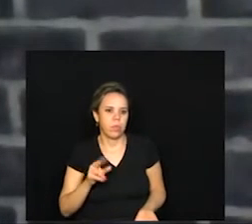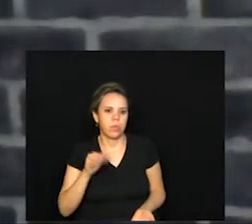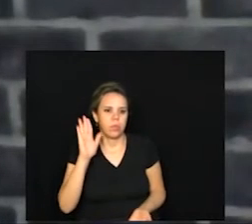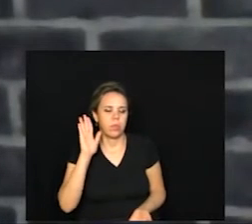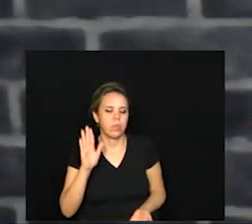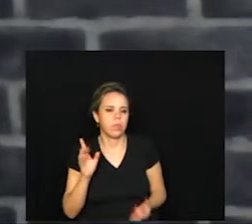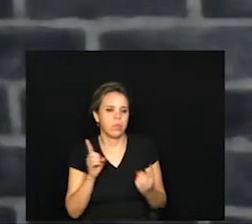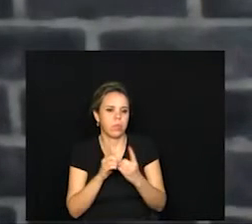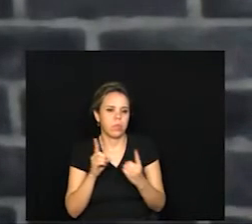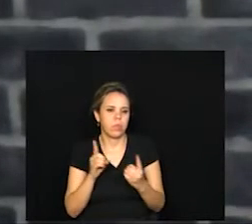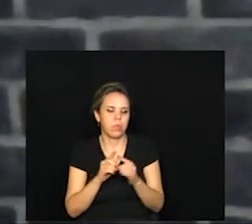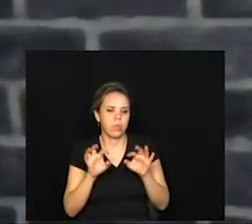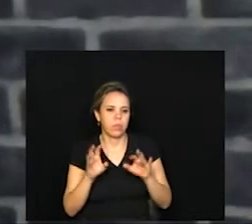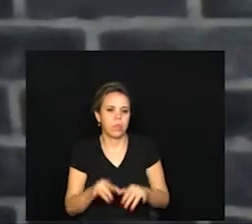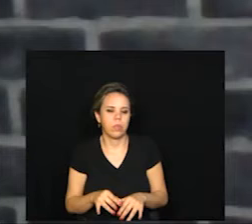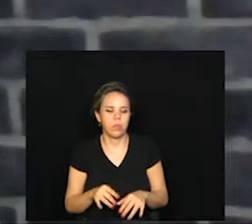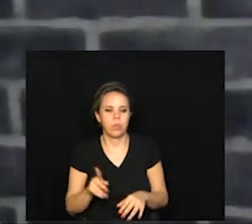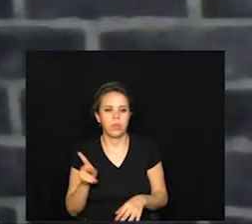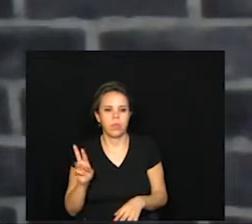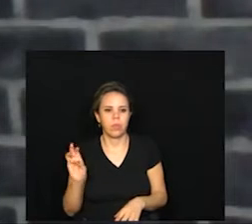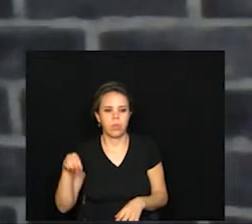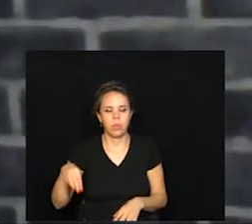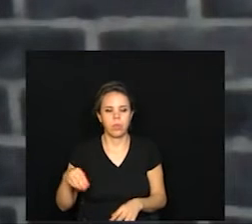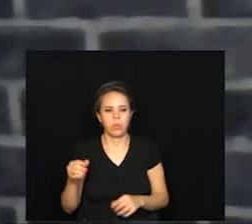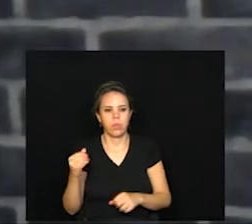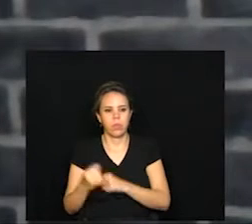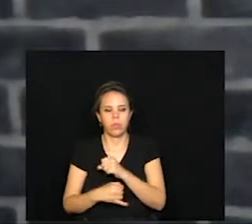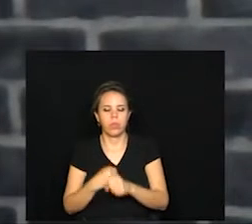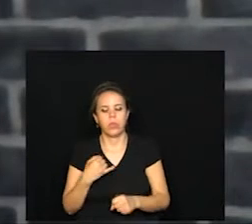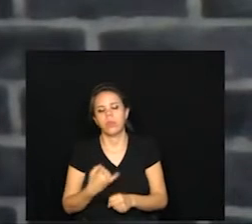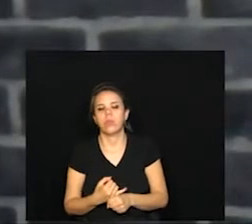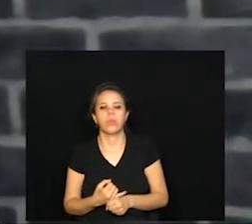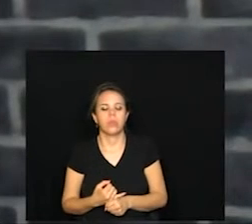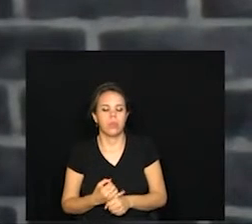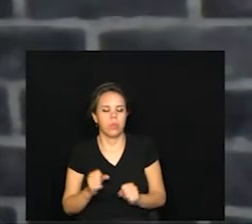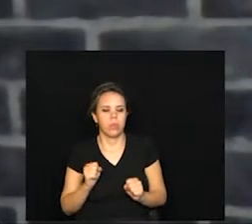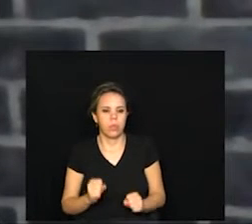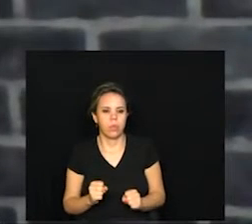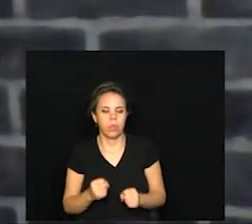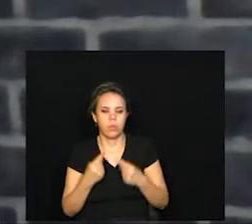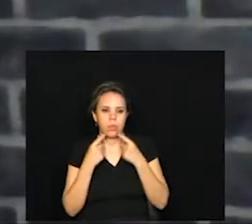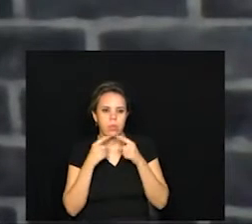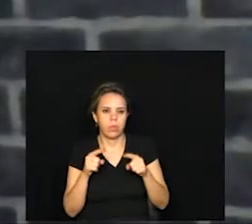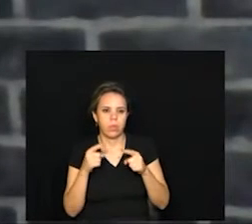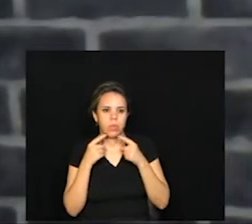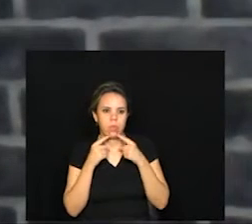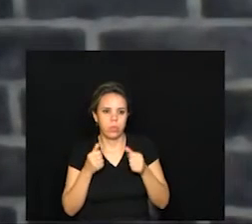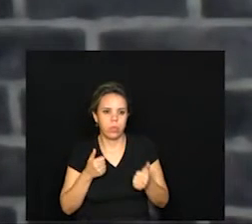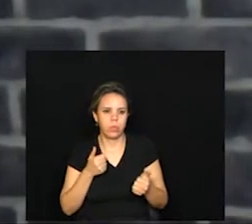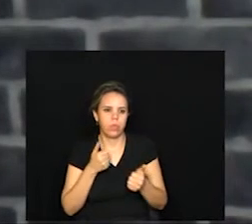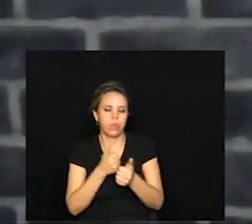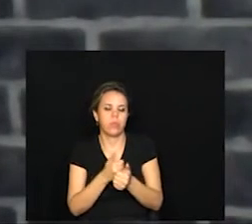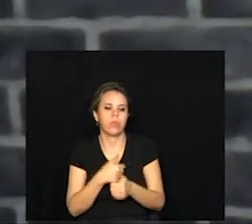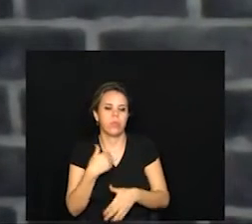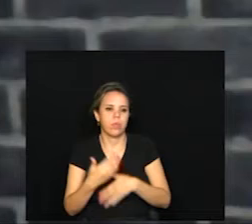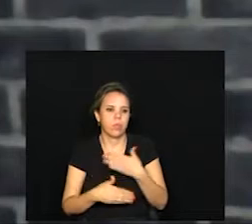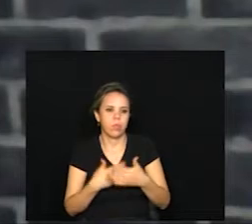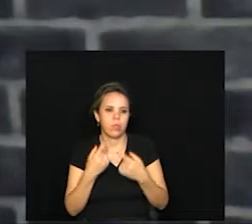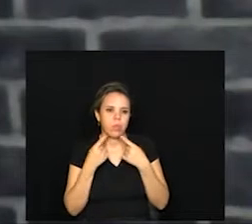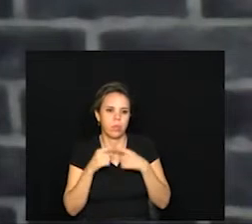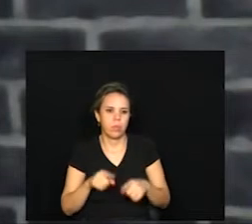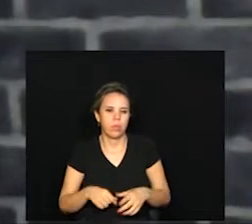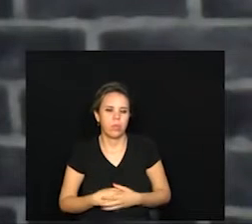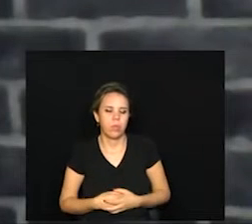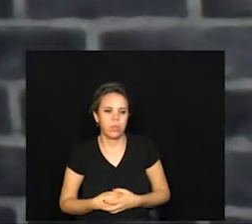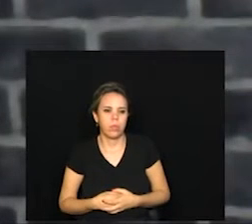mais o serviço digital, que é o Procon online. Essa possibilidade de ele reclamar, de ele acompanhar o andamento da